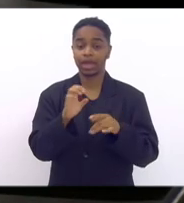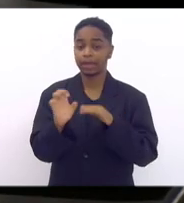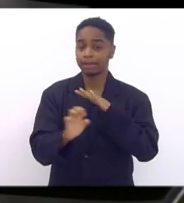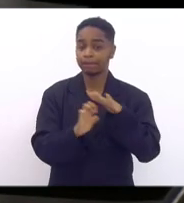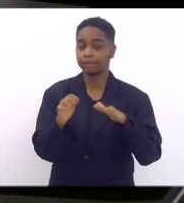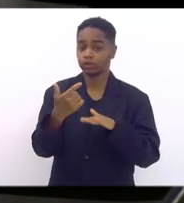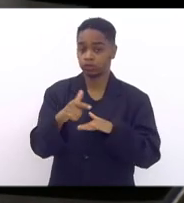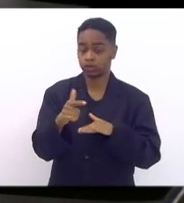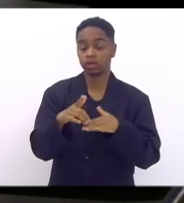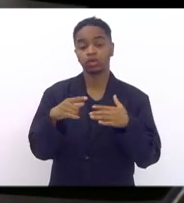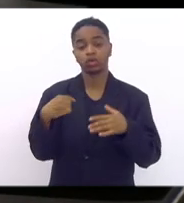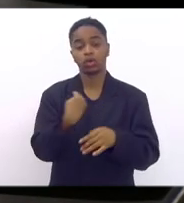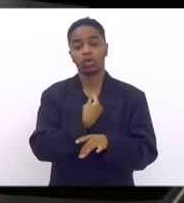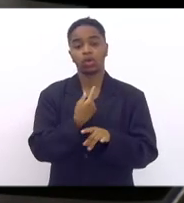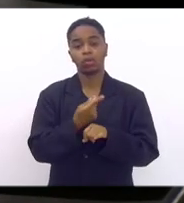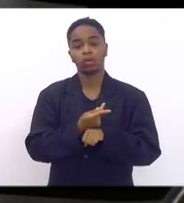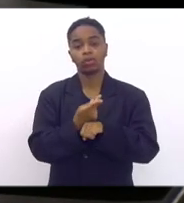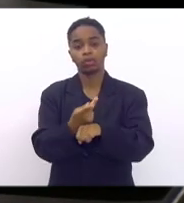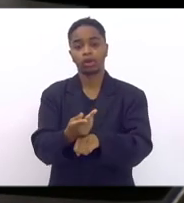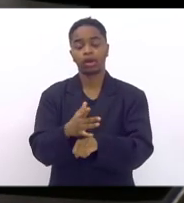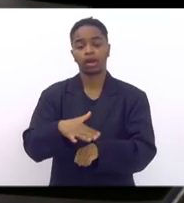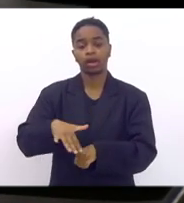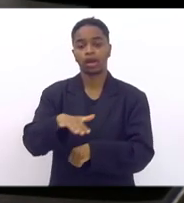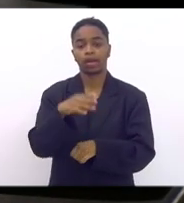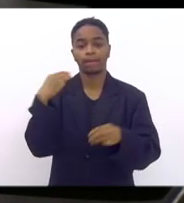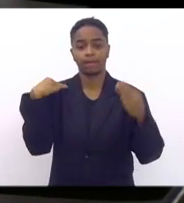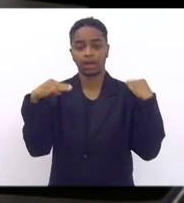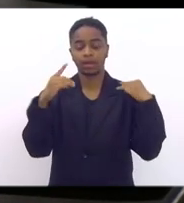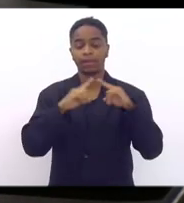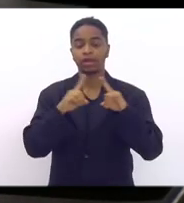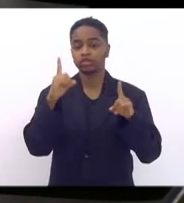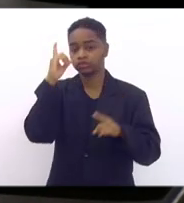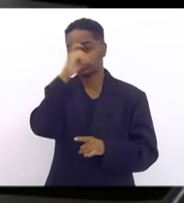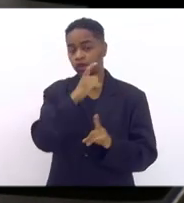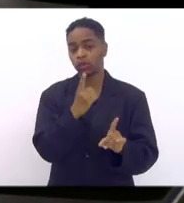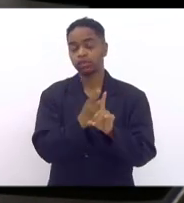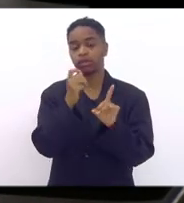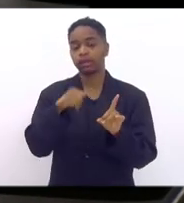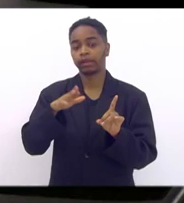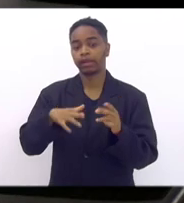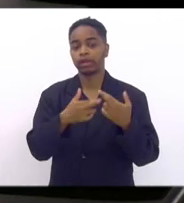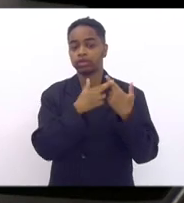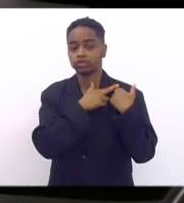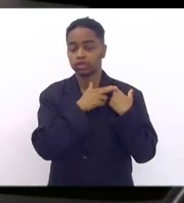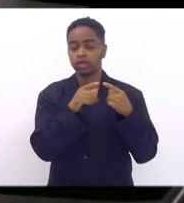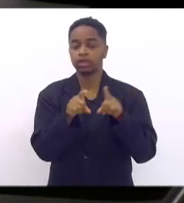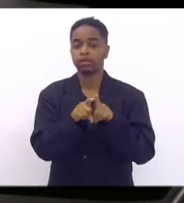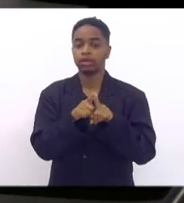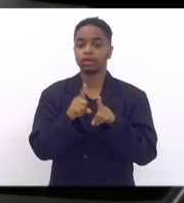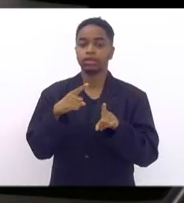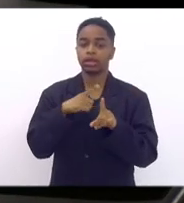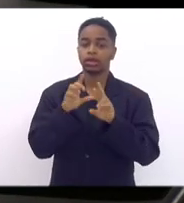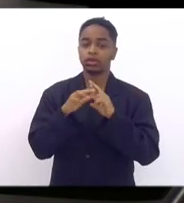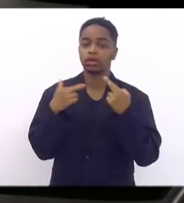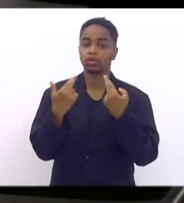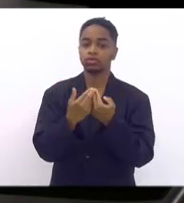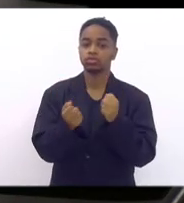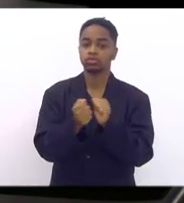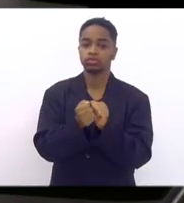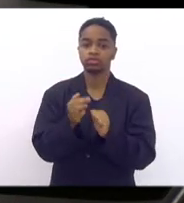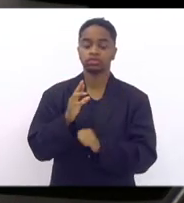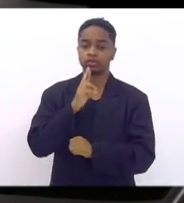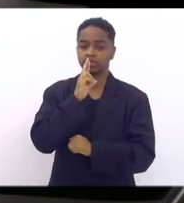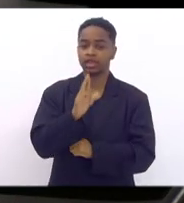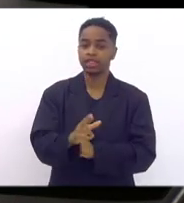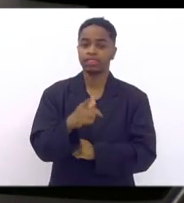agência marítima E aí vem aquela dificuldade em identificar quem é a Maria nos falou quem é fizemos uma reunião com representante da embarcação tem aquela questão da